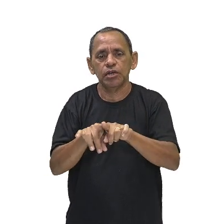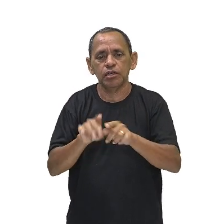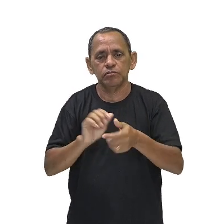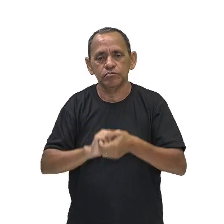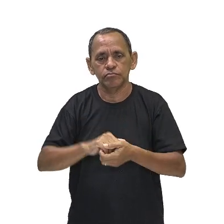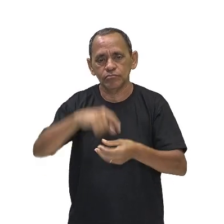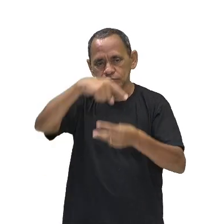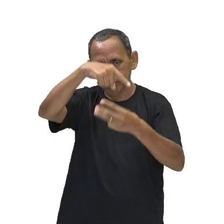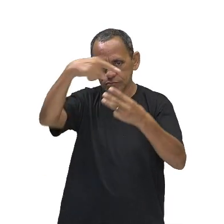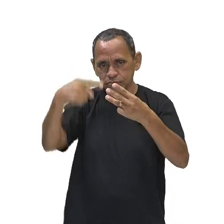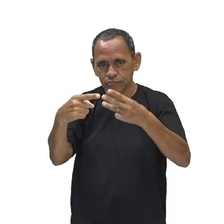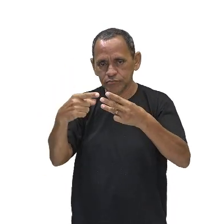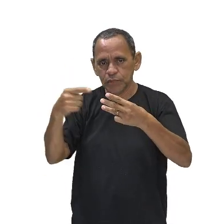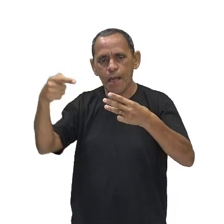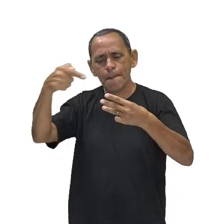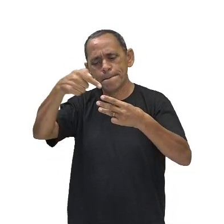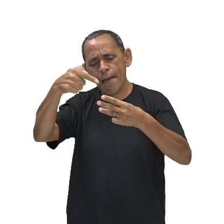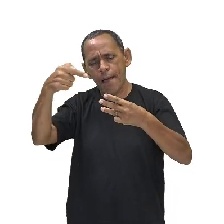exterioridade e